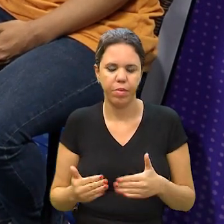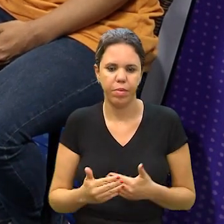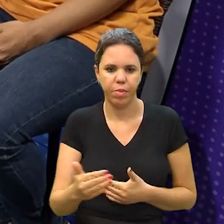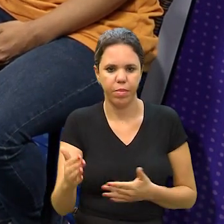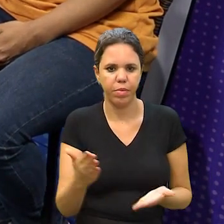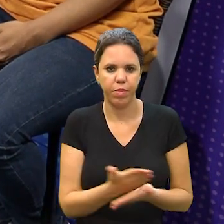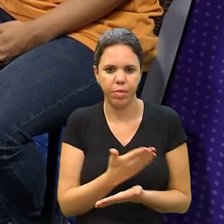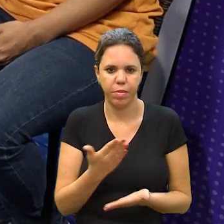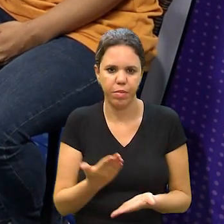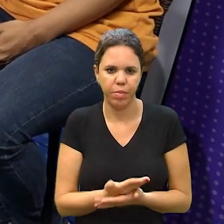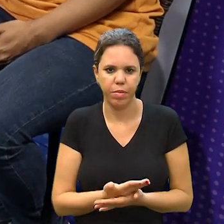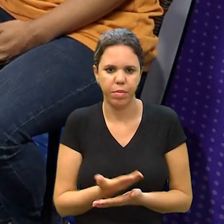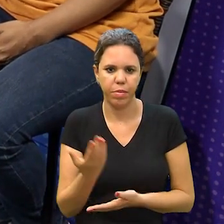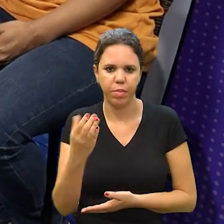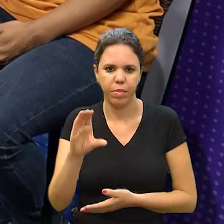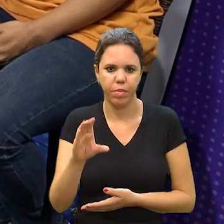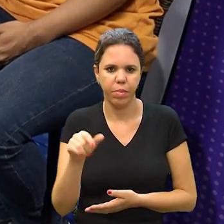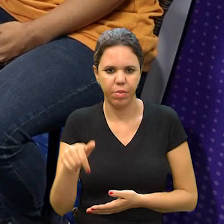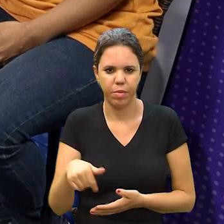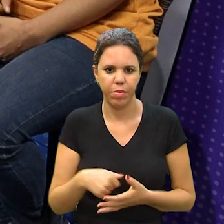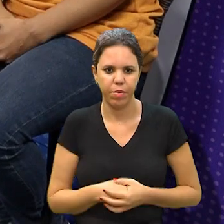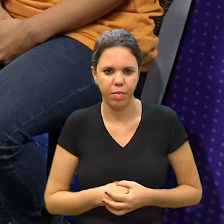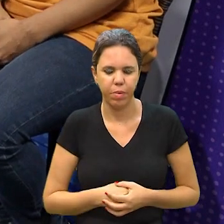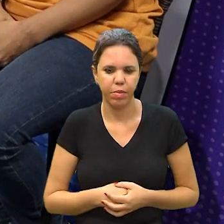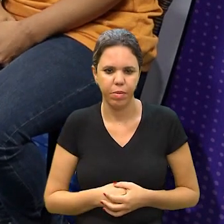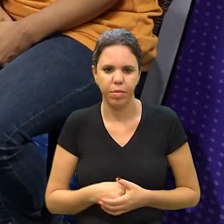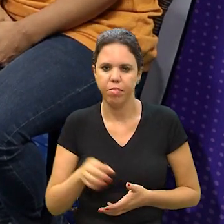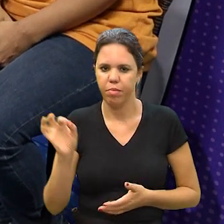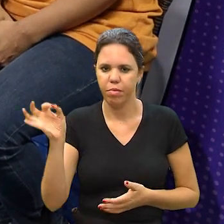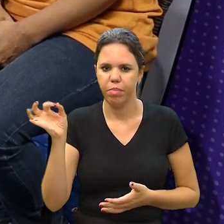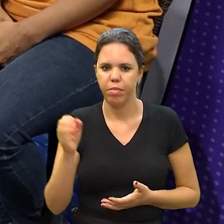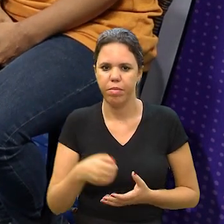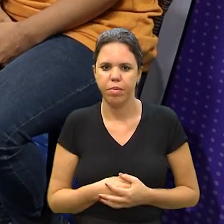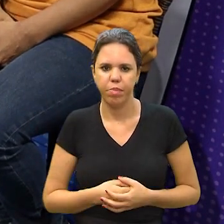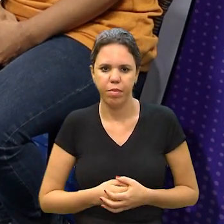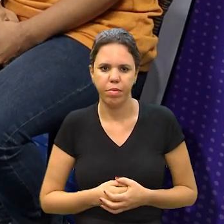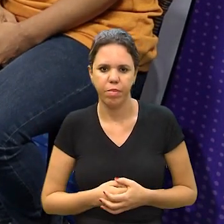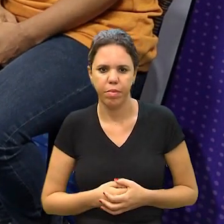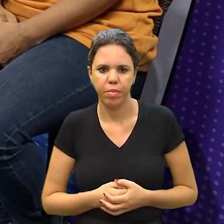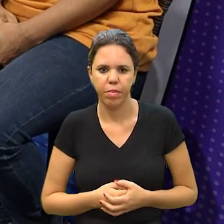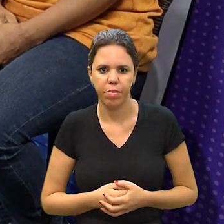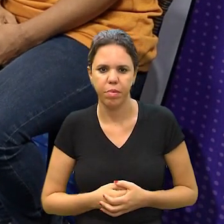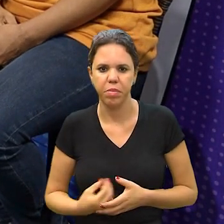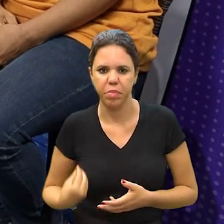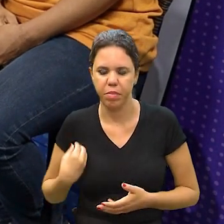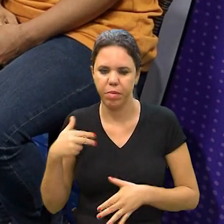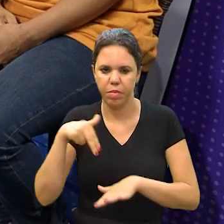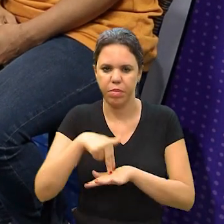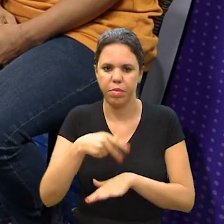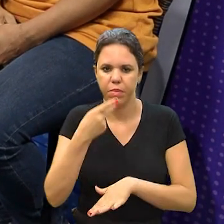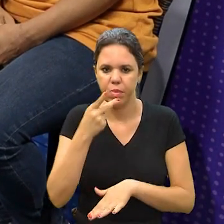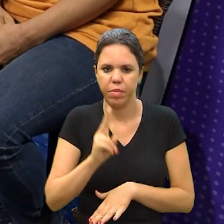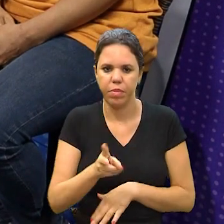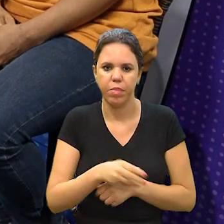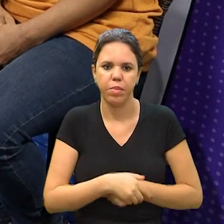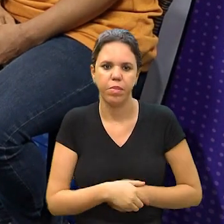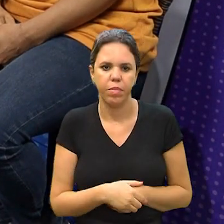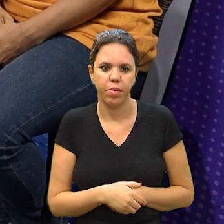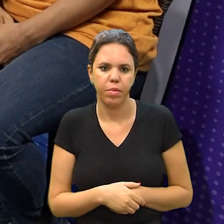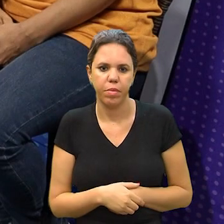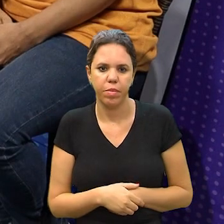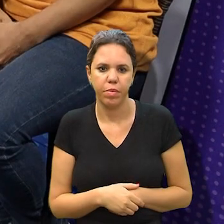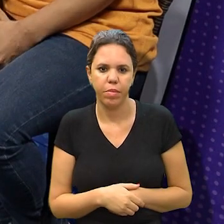sair o próximo livro, você vem compartilhar aqui com a gente? Com certeza. Com certeza estarei aí falando sobre a